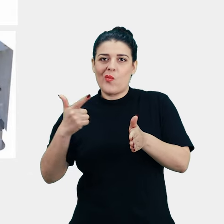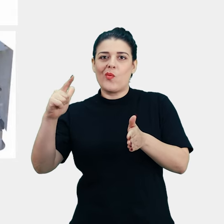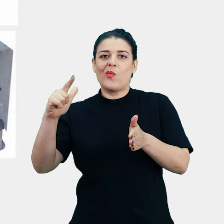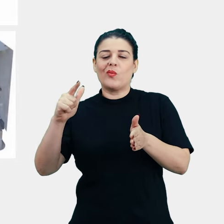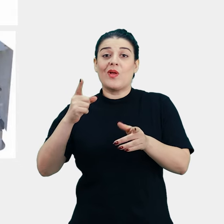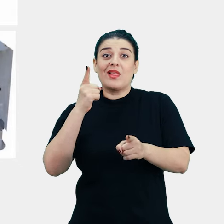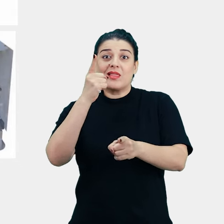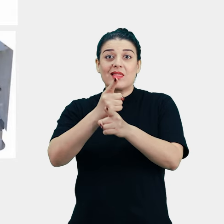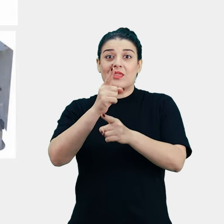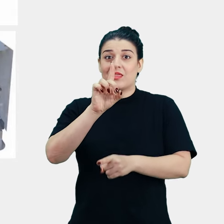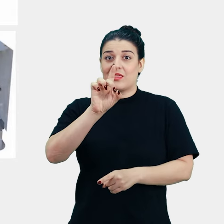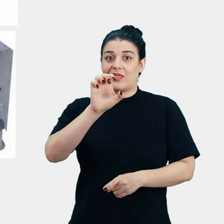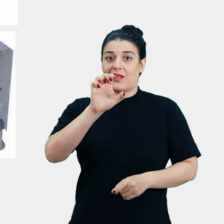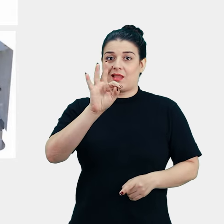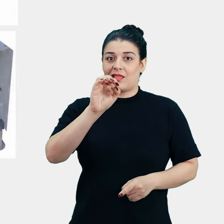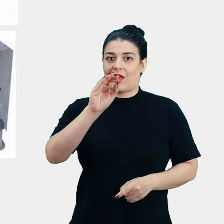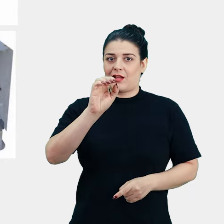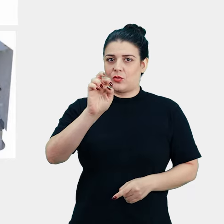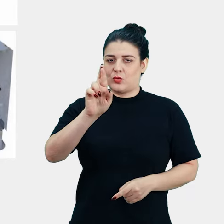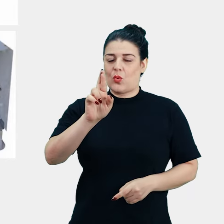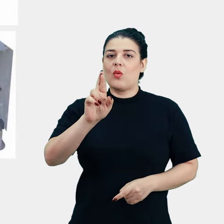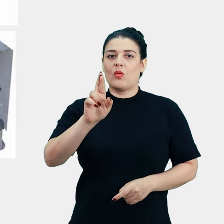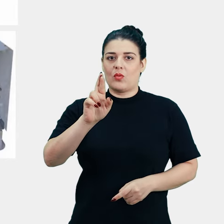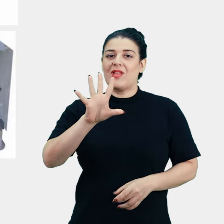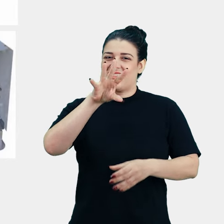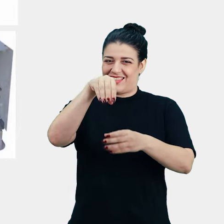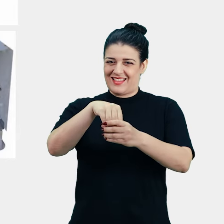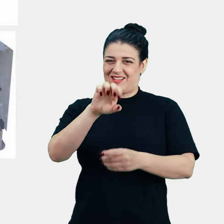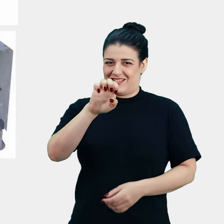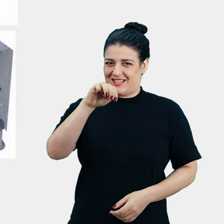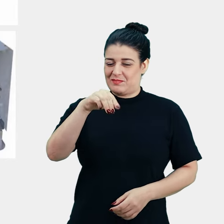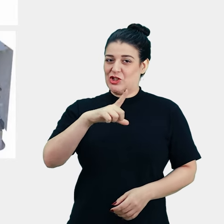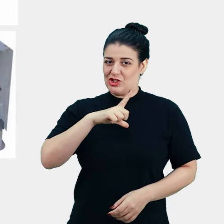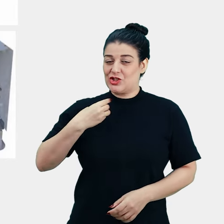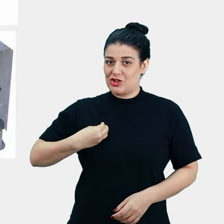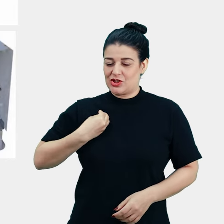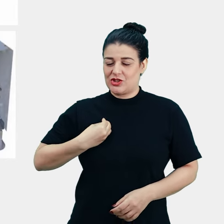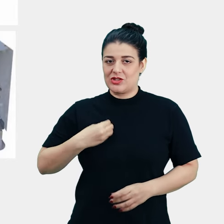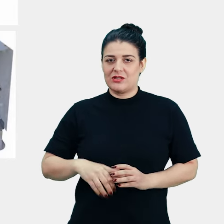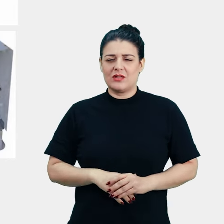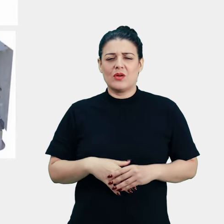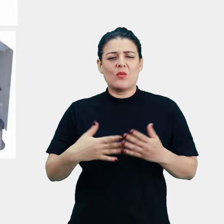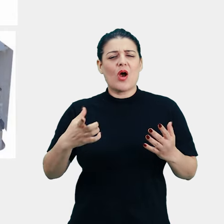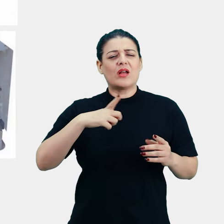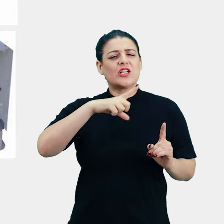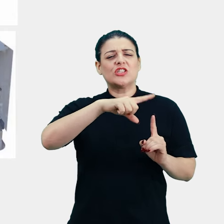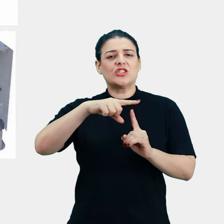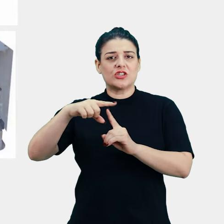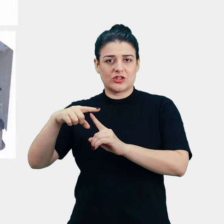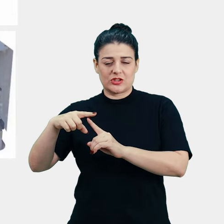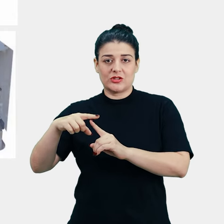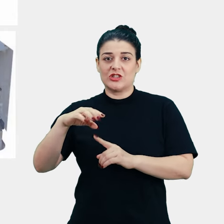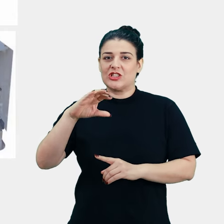dos detectores, que também são encontrados no espectrômetro de massas. Então, quais tipos de detectores nós temos?